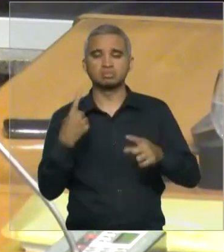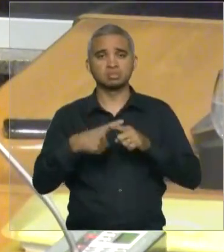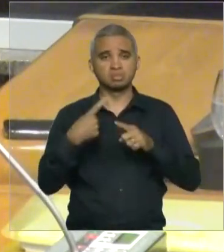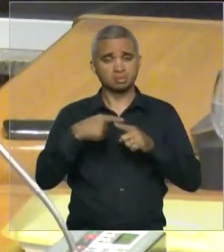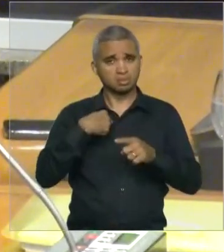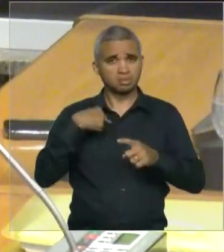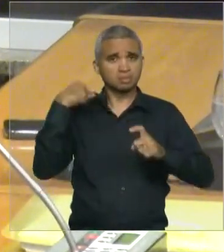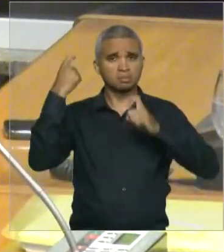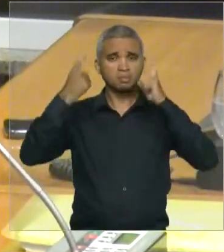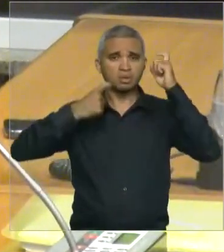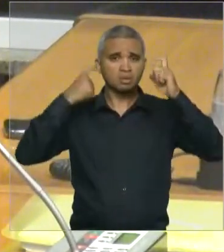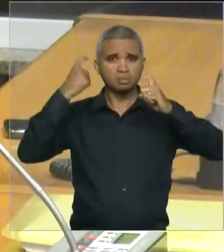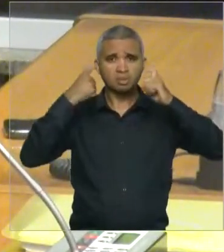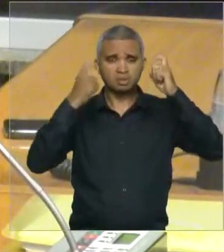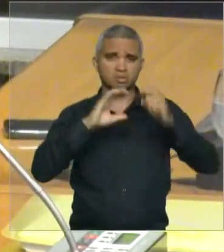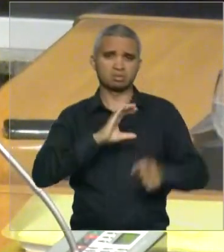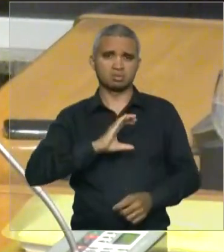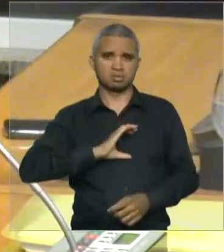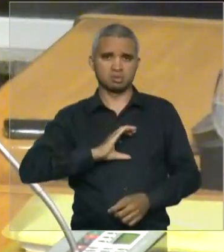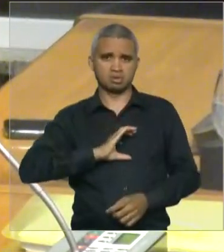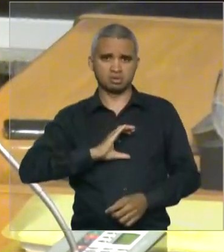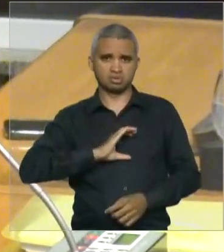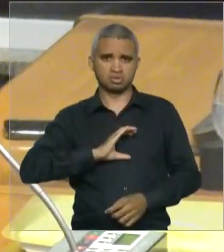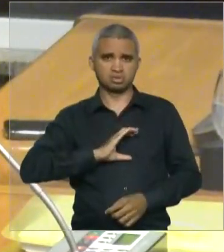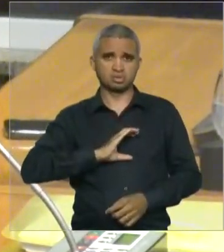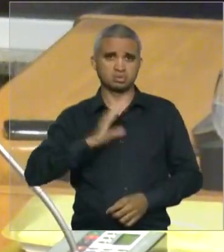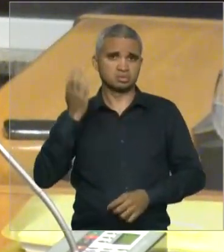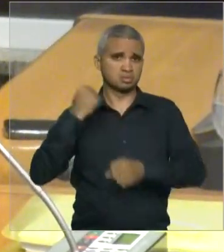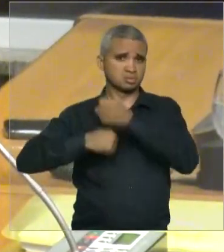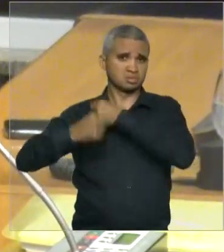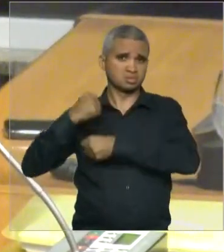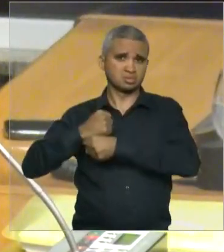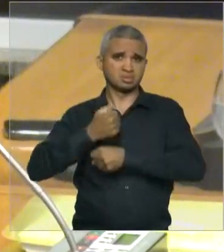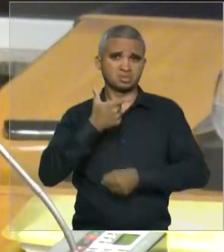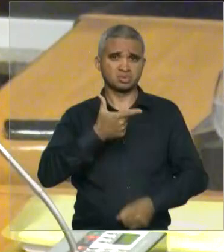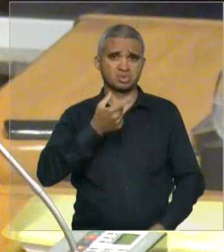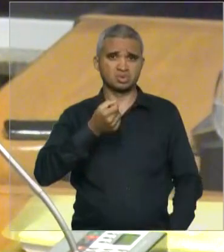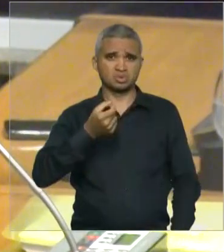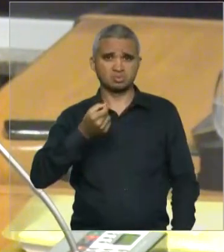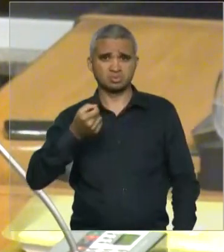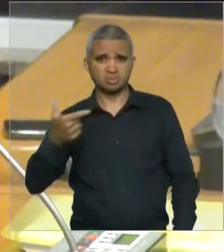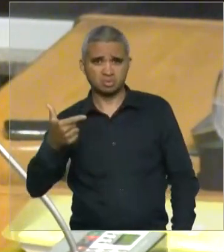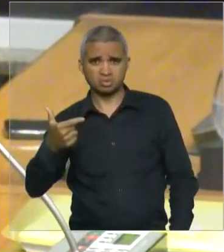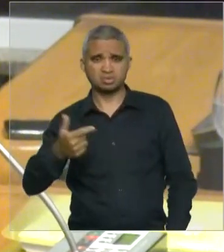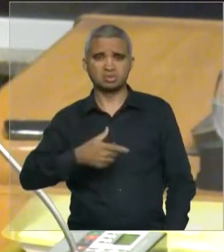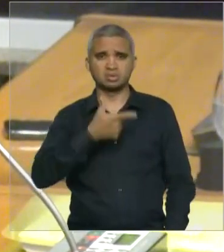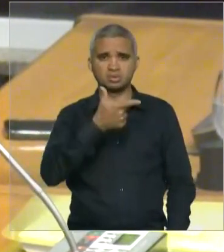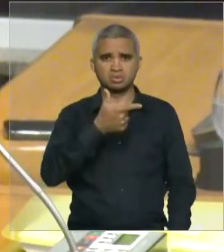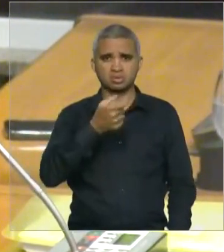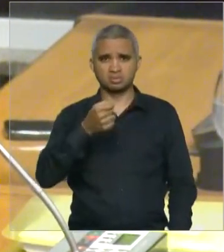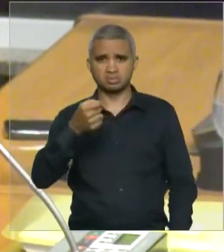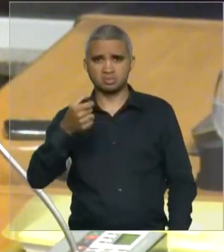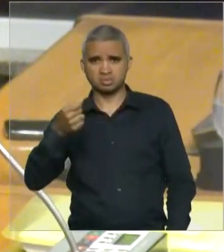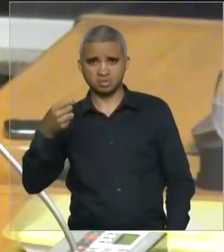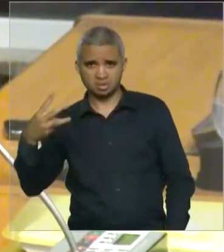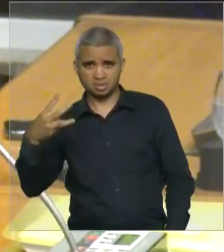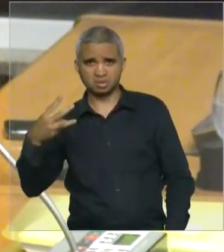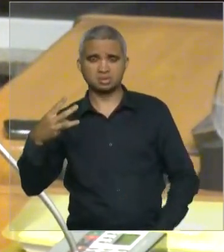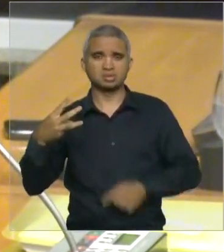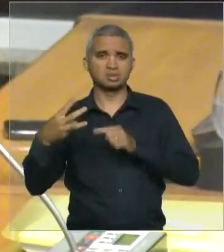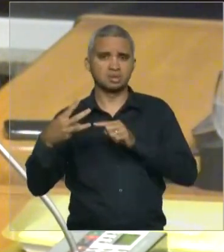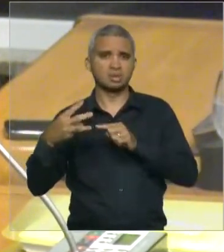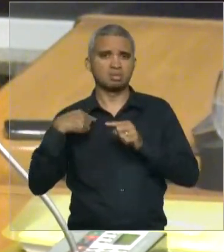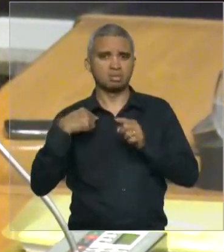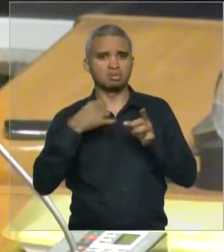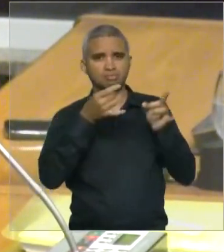a aula inaugural foi 23, eu saí em 2002, no 2003, não se fazia um curso em 6 meses. Ainda guardo comigo